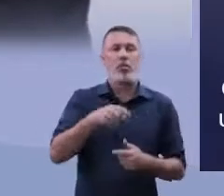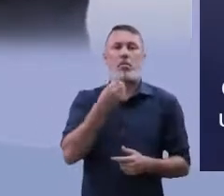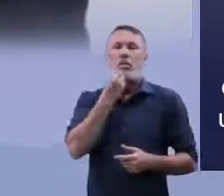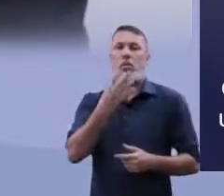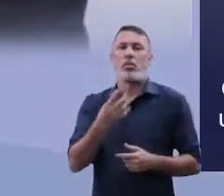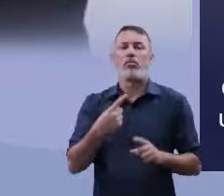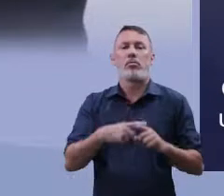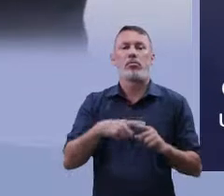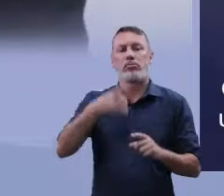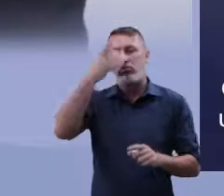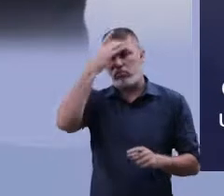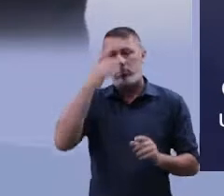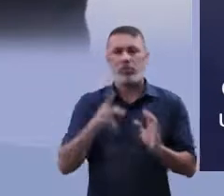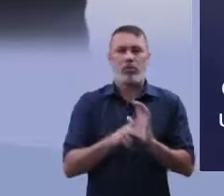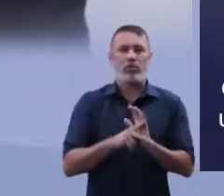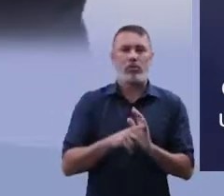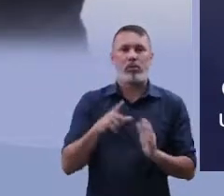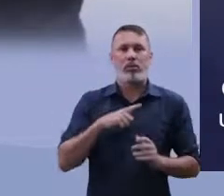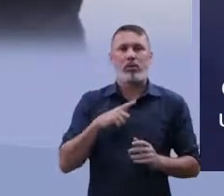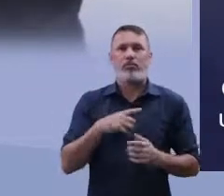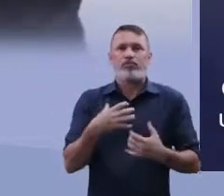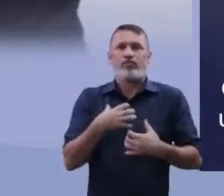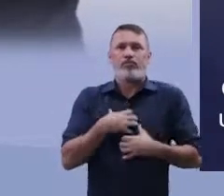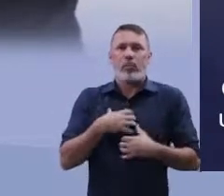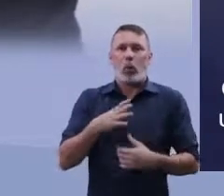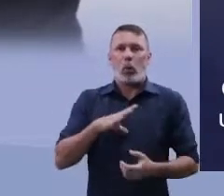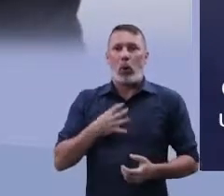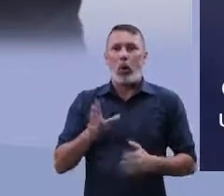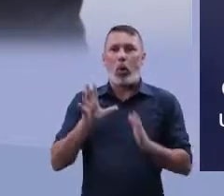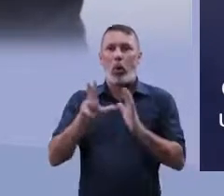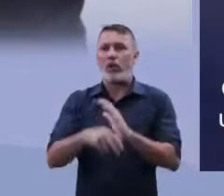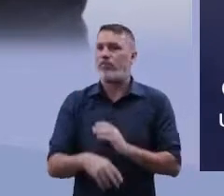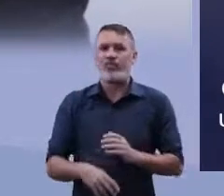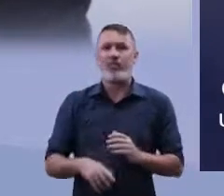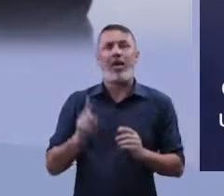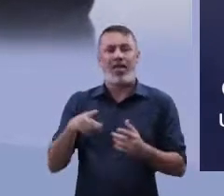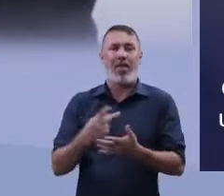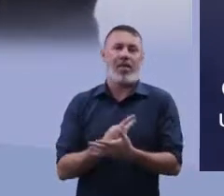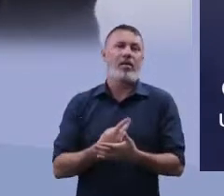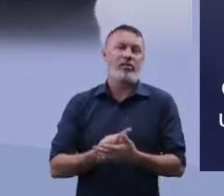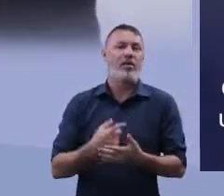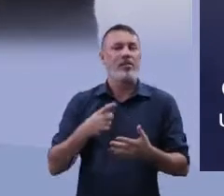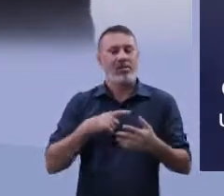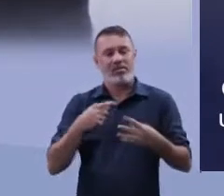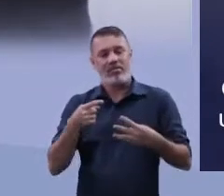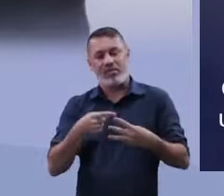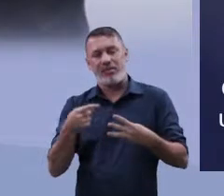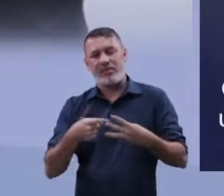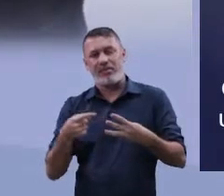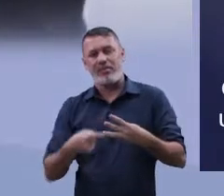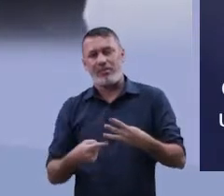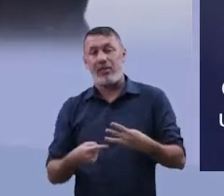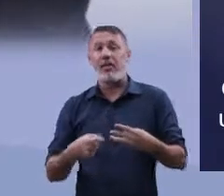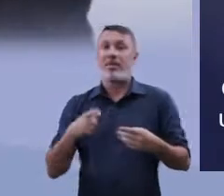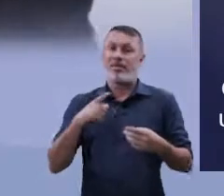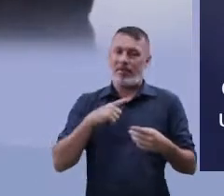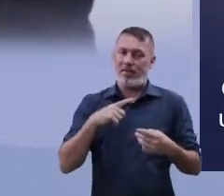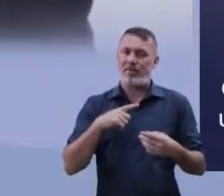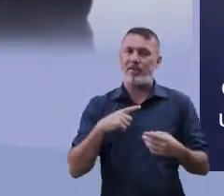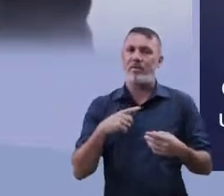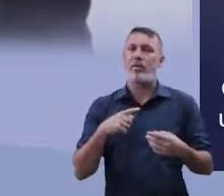é determinada por uma boa vontade. O sujeito não tem coragem de fazer aquilo porque ele sabe que aquilo é errado. Então, ele